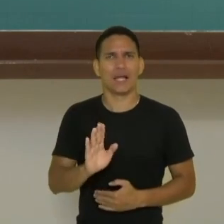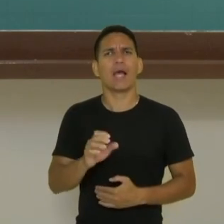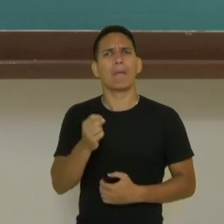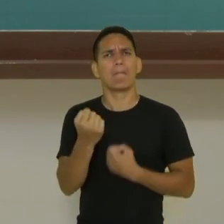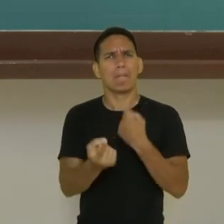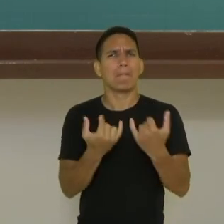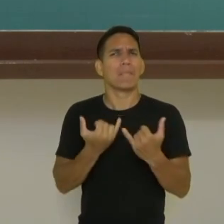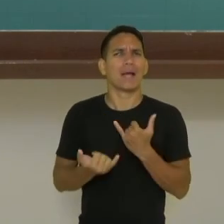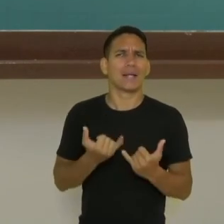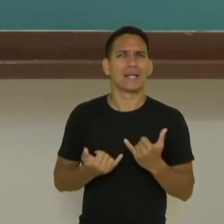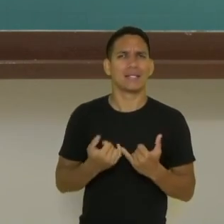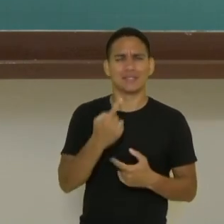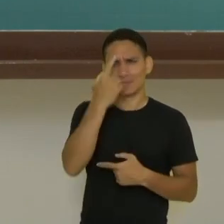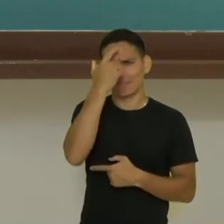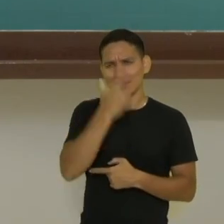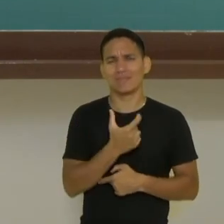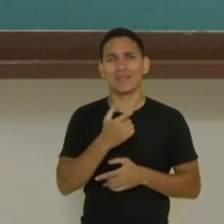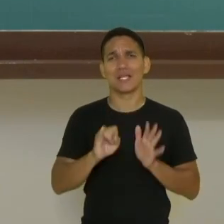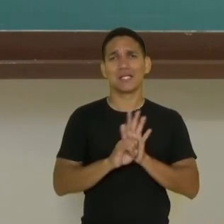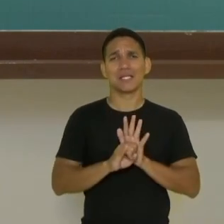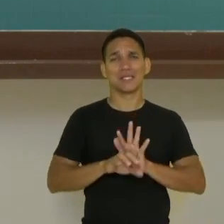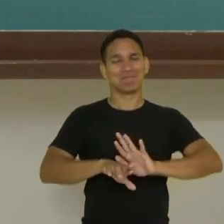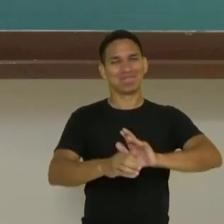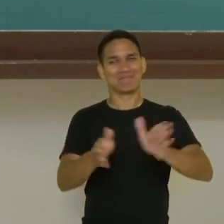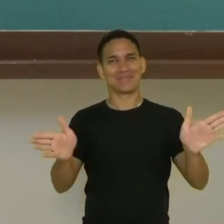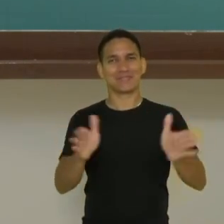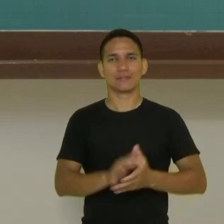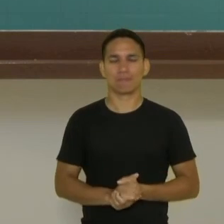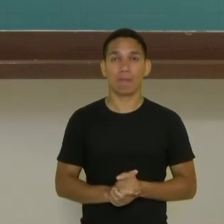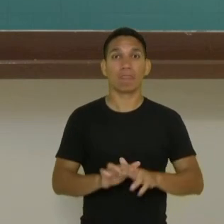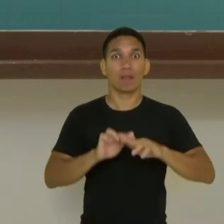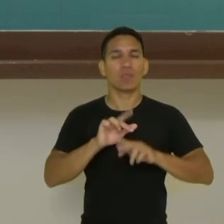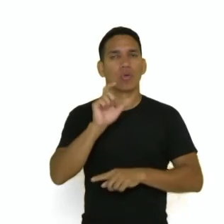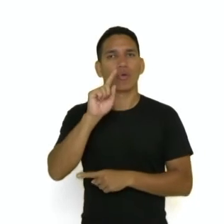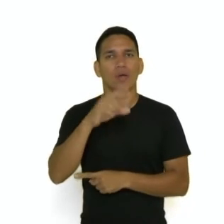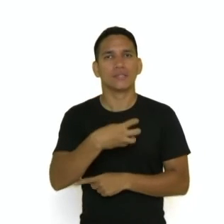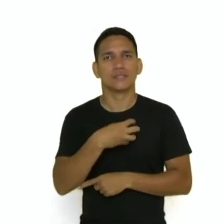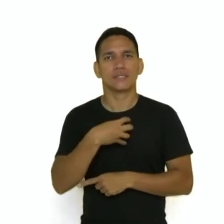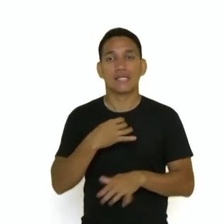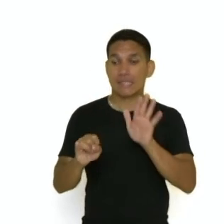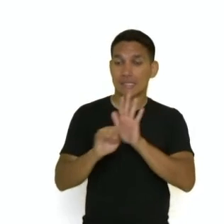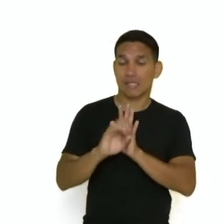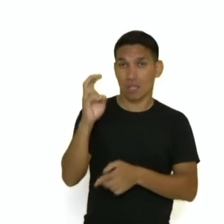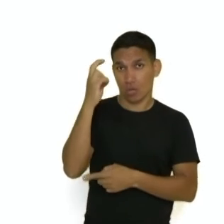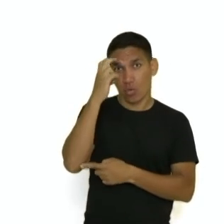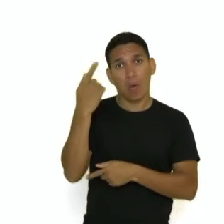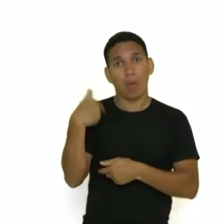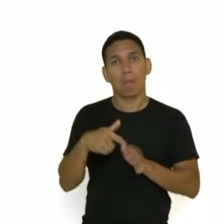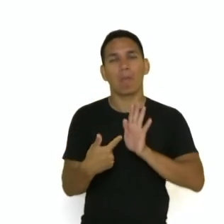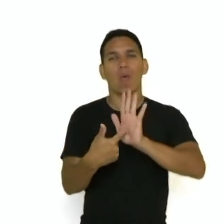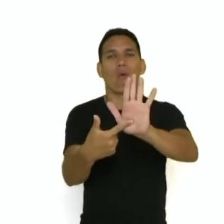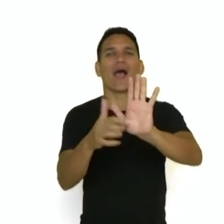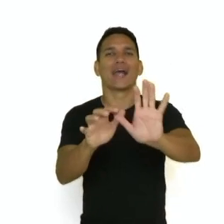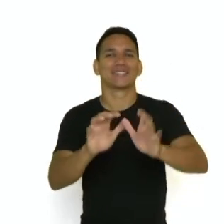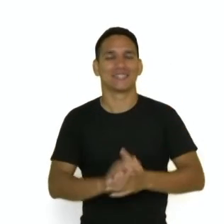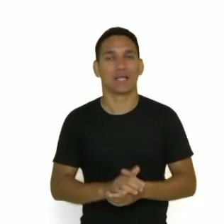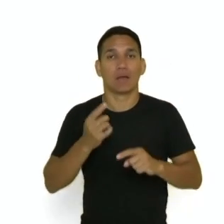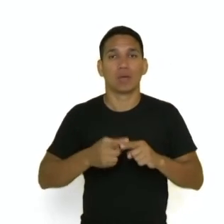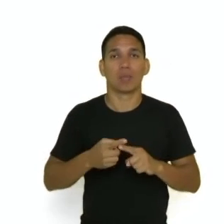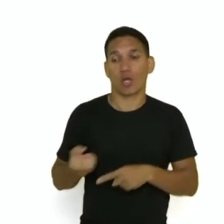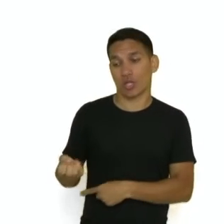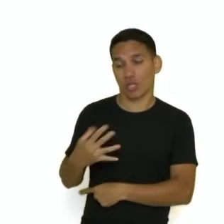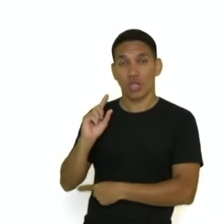relativizando. A identidade é muito ampla. E a identidade cultural é que vai trazer essas possibilidades. Né? Porque é a partir da nossa